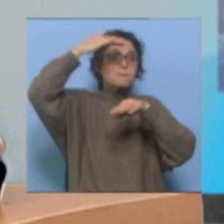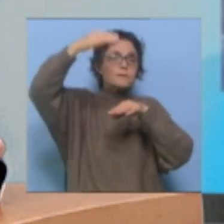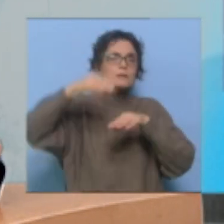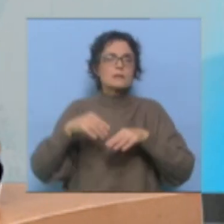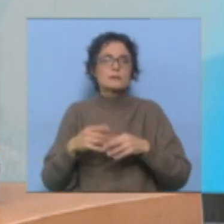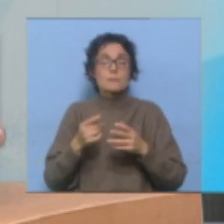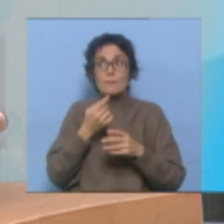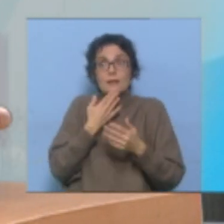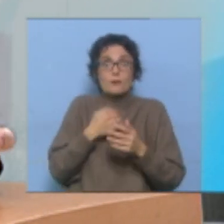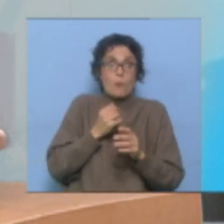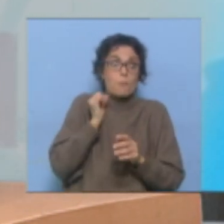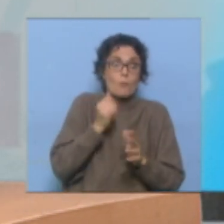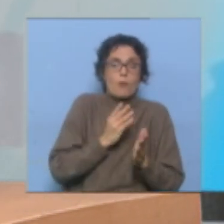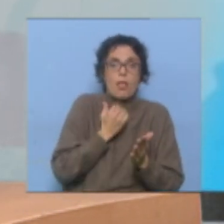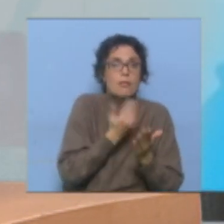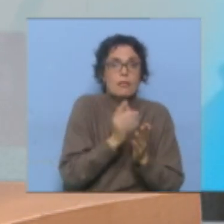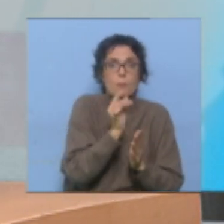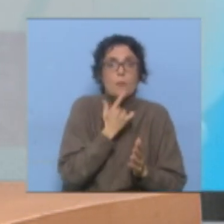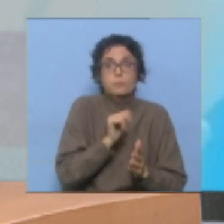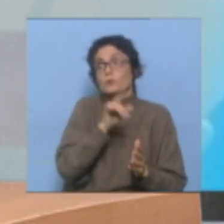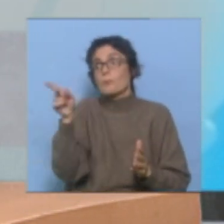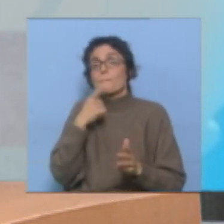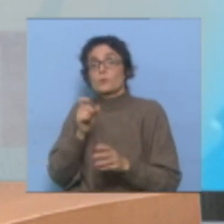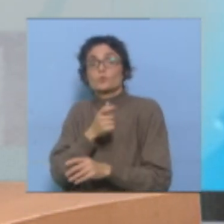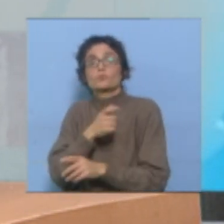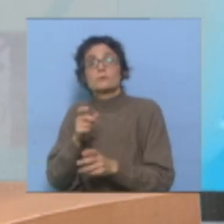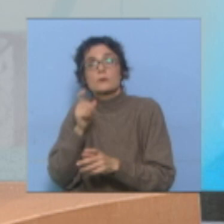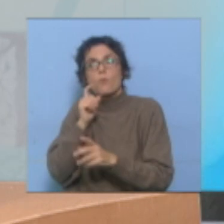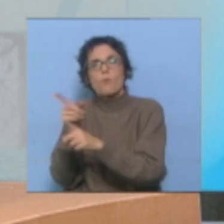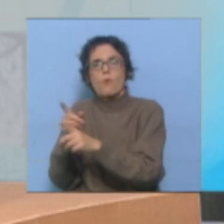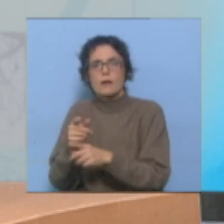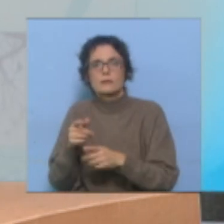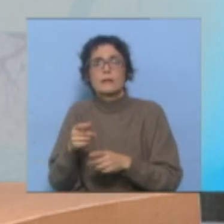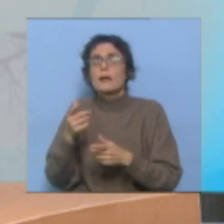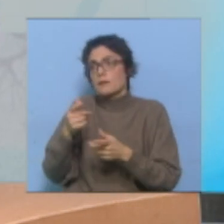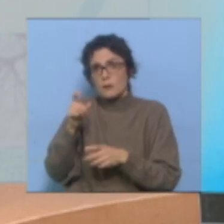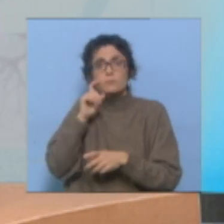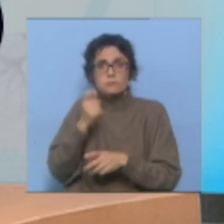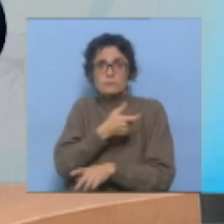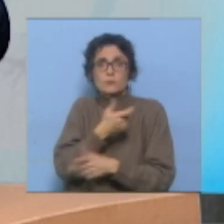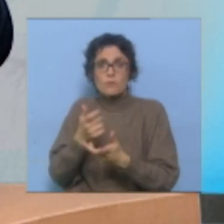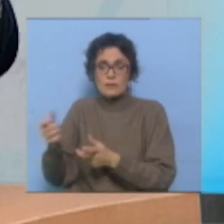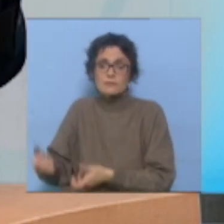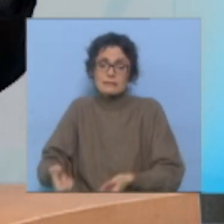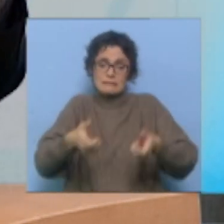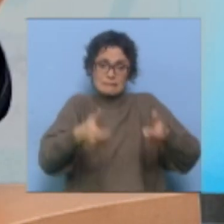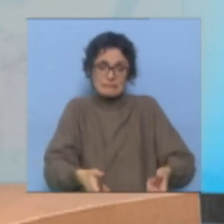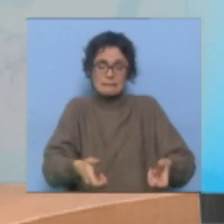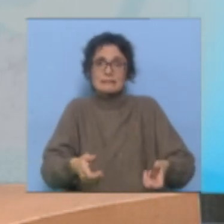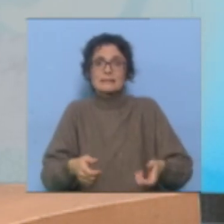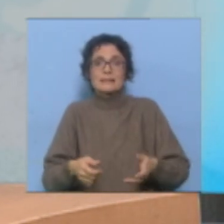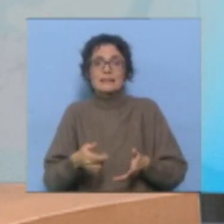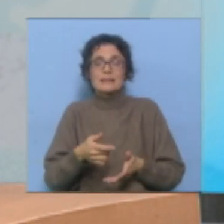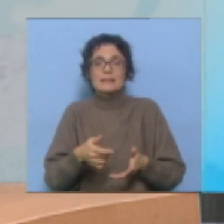vai autorizar. O guarda simpático, sim senhor, faz favor. E o homem pegou numa cadeira, trepou a cadeira e durante uns minutos olhou